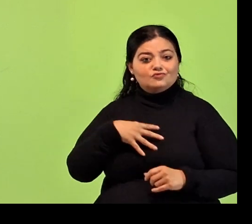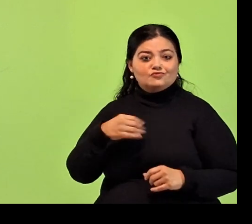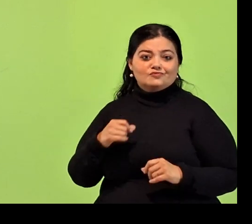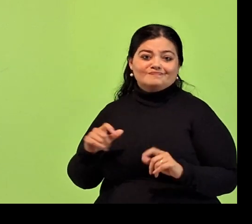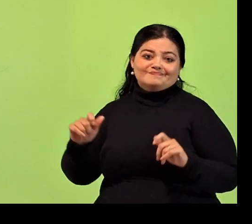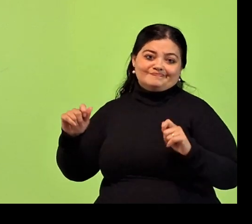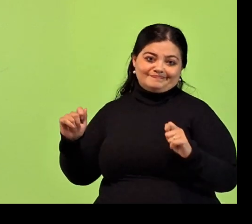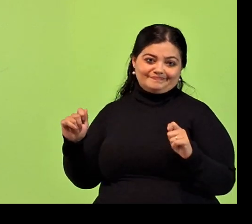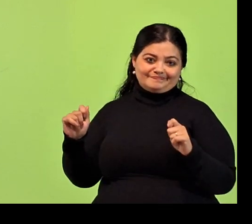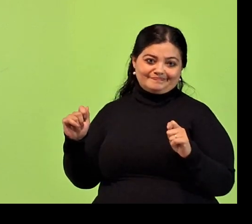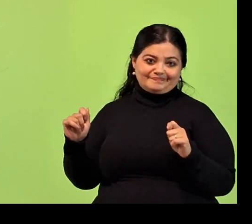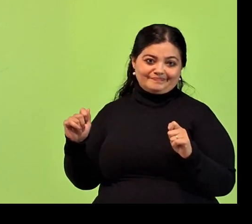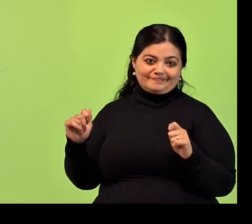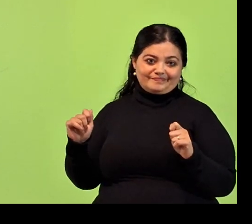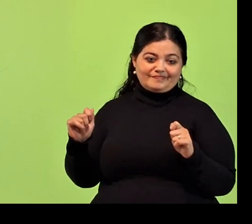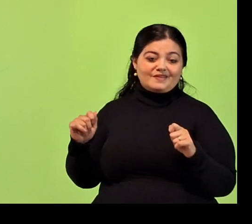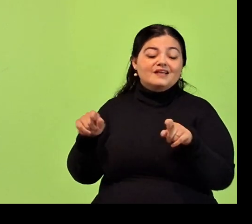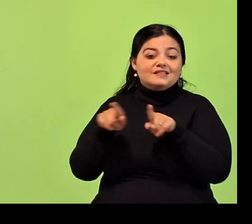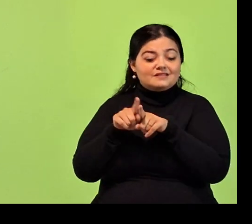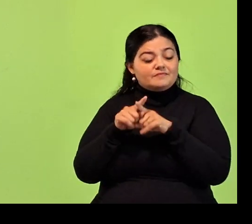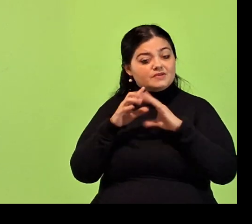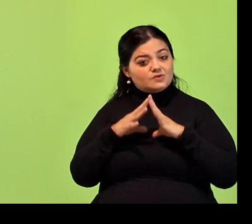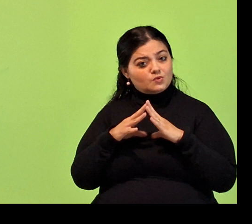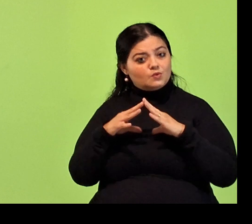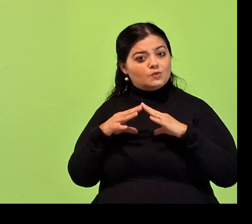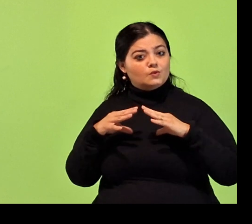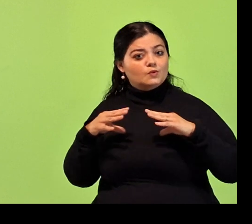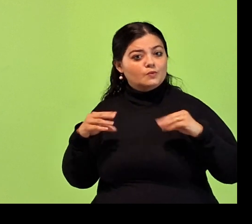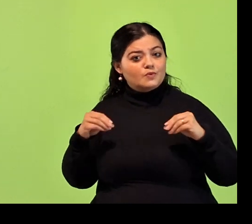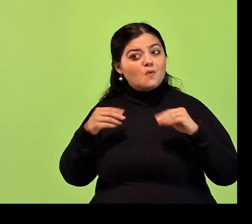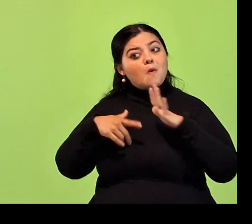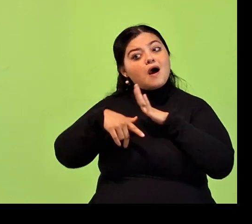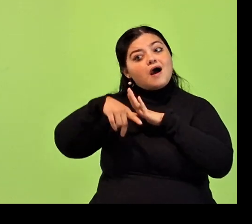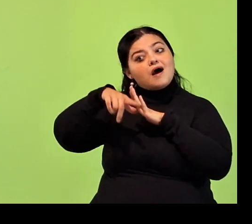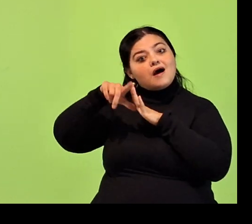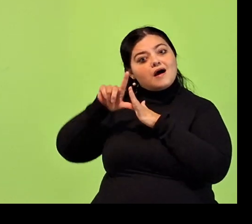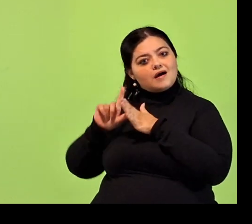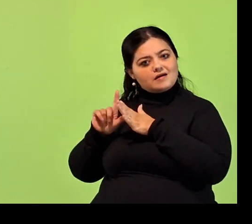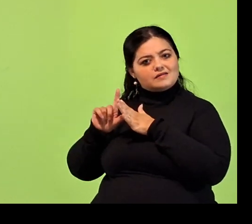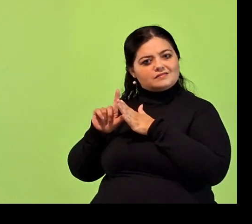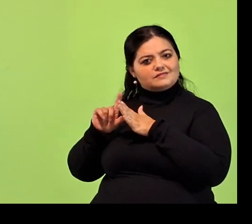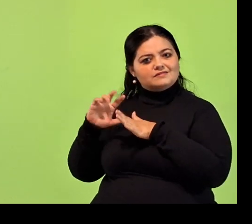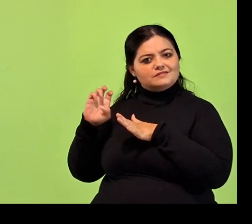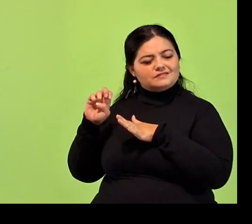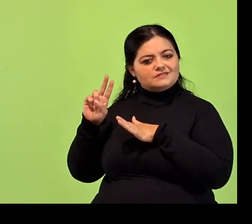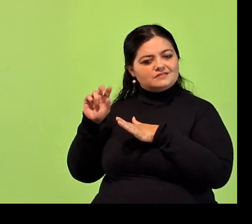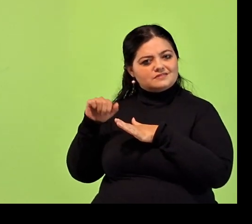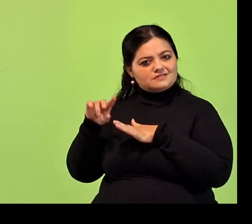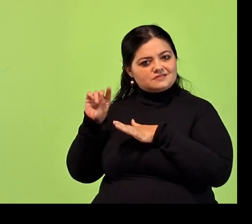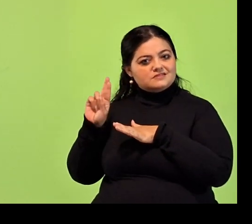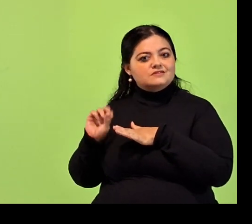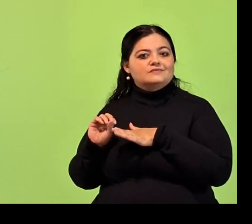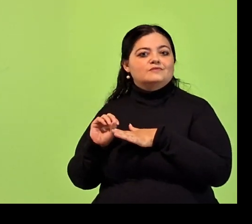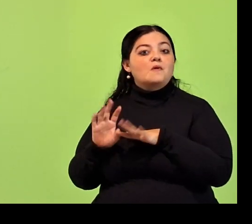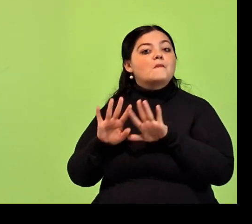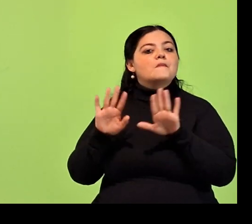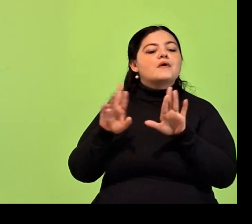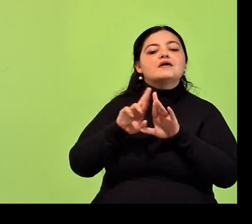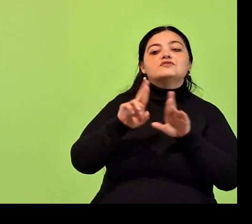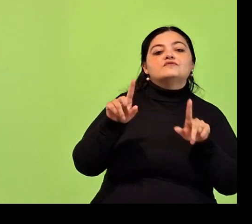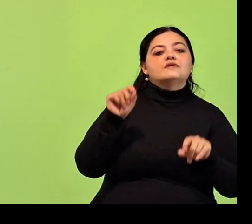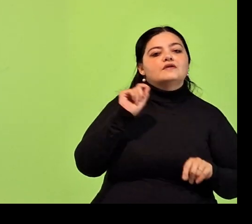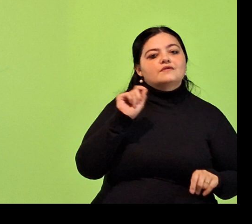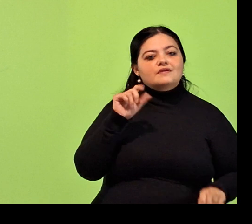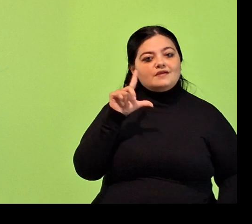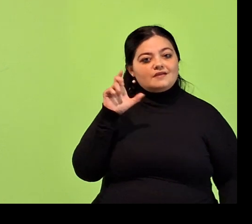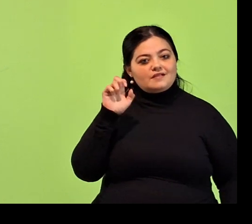o pequeno Leandro Bossi, que sumiu poucos meses antes do Evandro. A diferença é que o Leandro